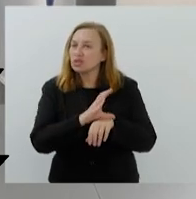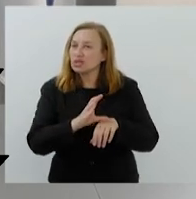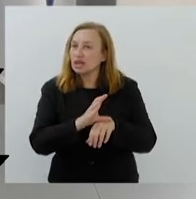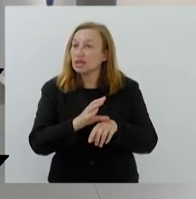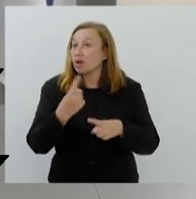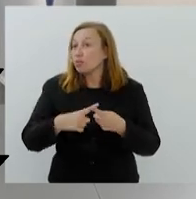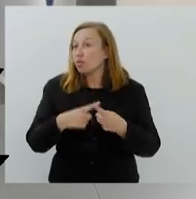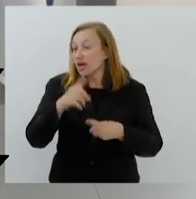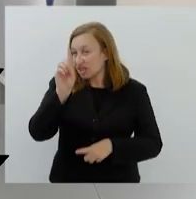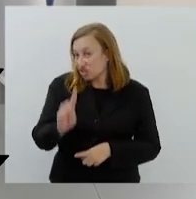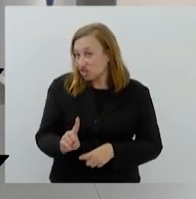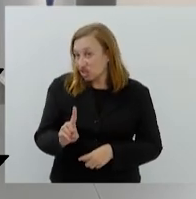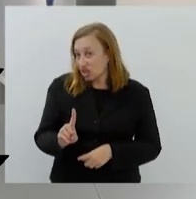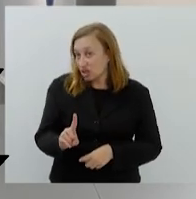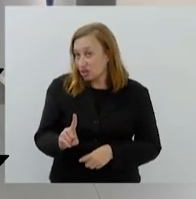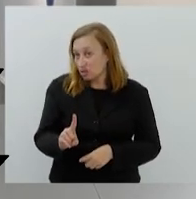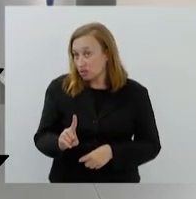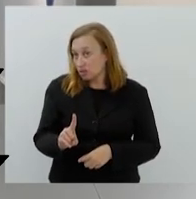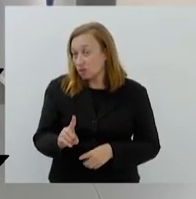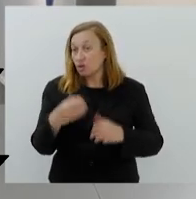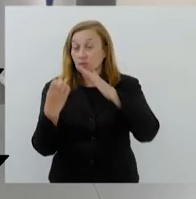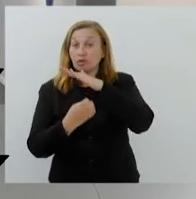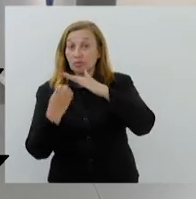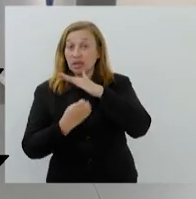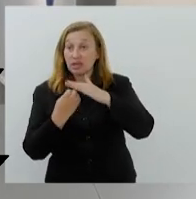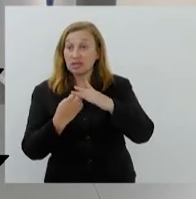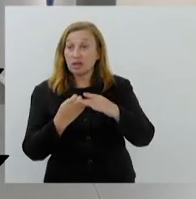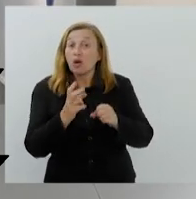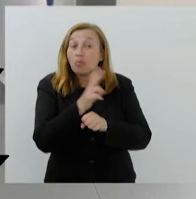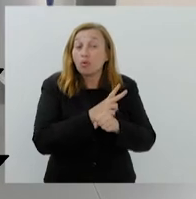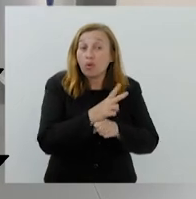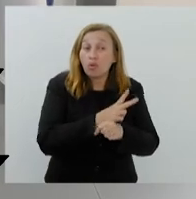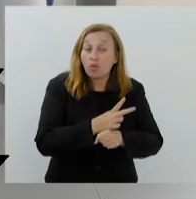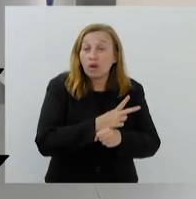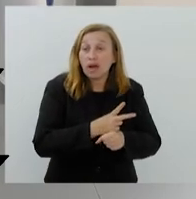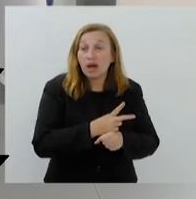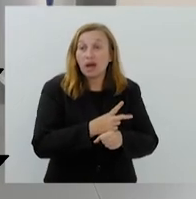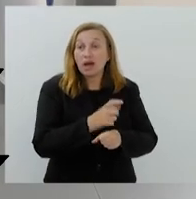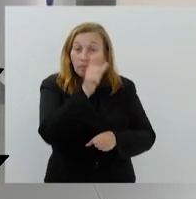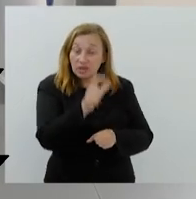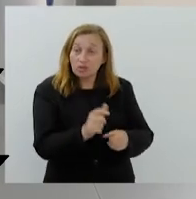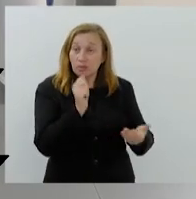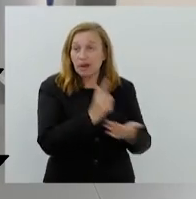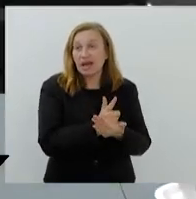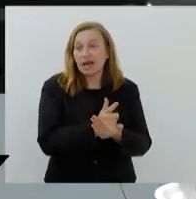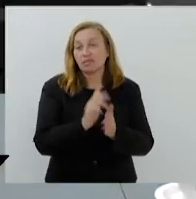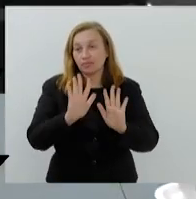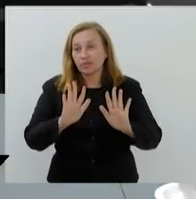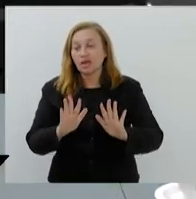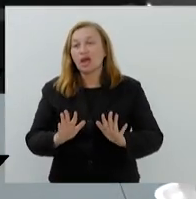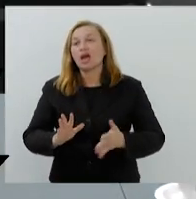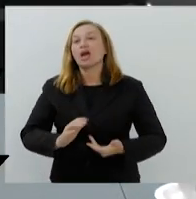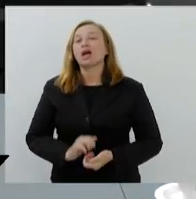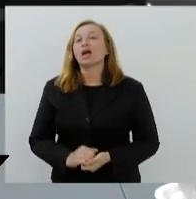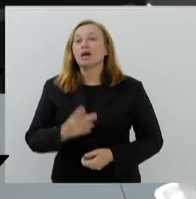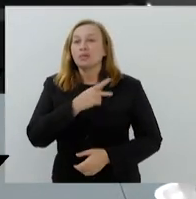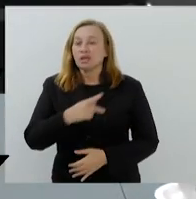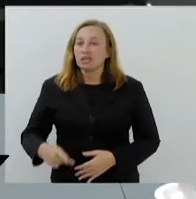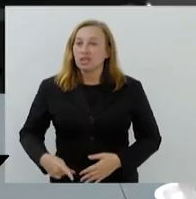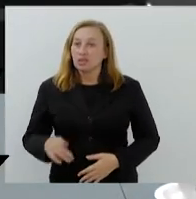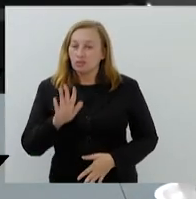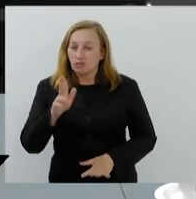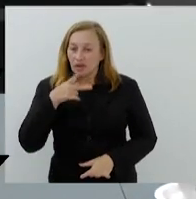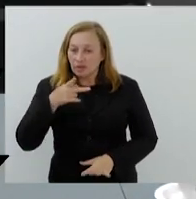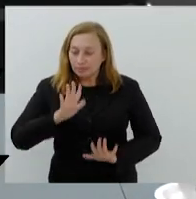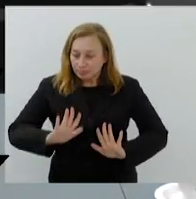direito do credor presidente, buscar o seu crédito. Né? Presidente, deixa eu aduzir mais uma questão. Olha só.